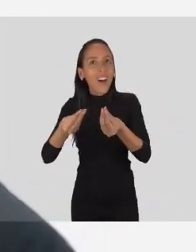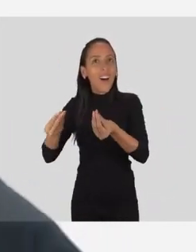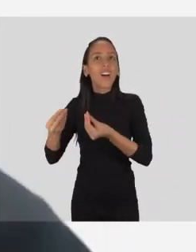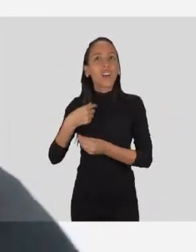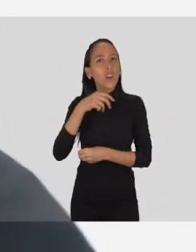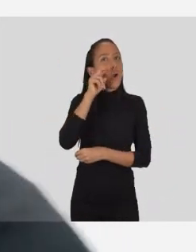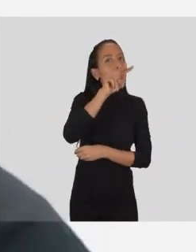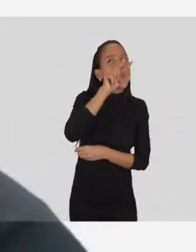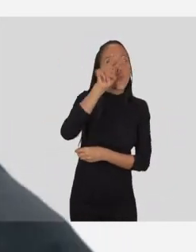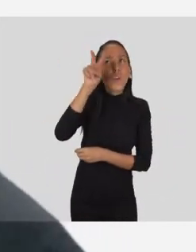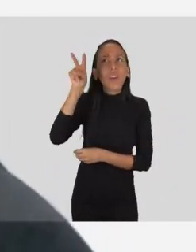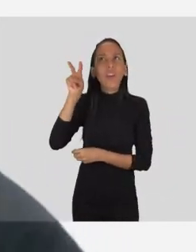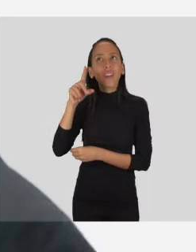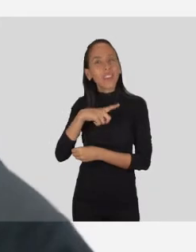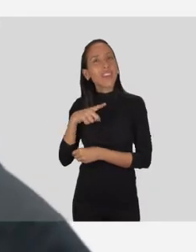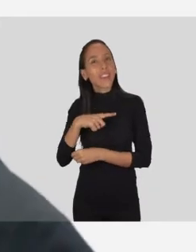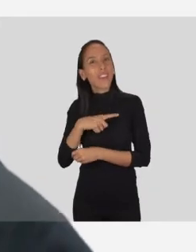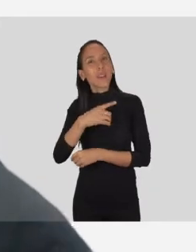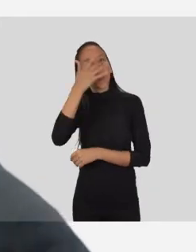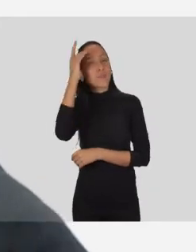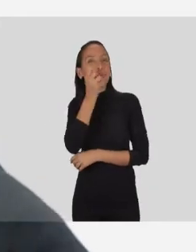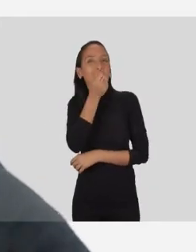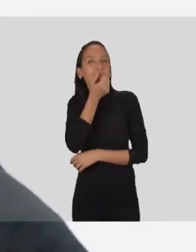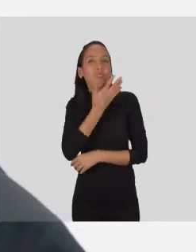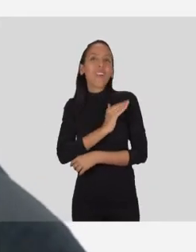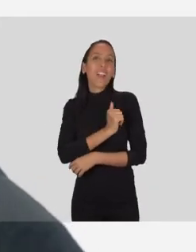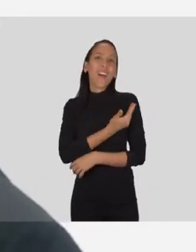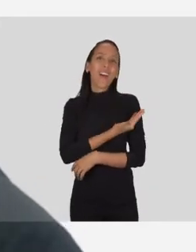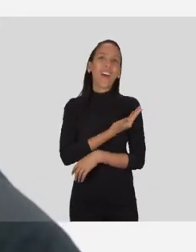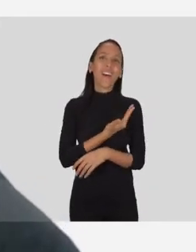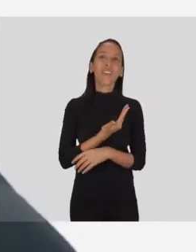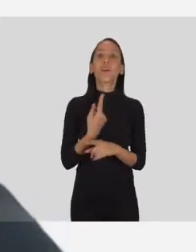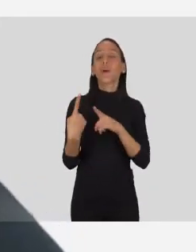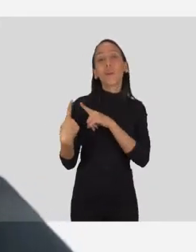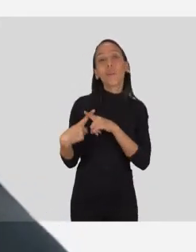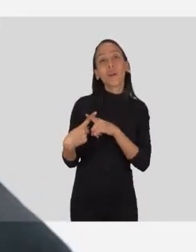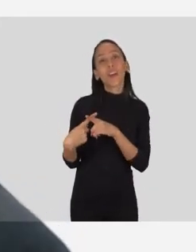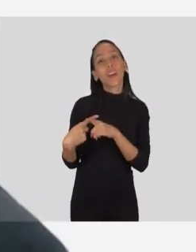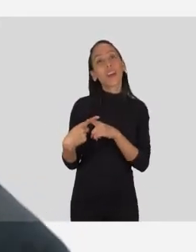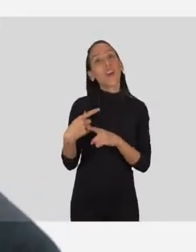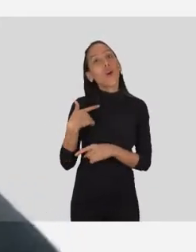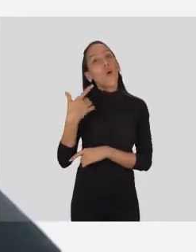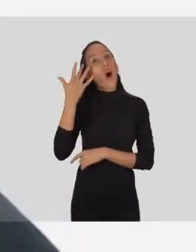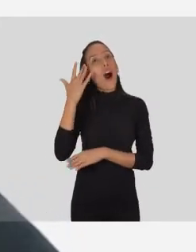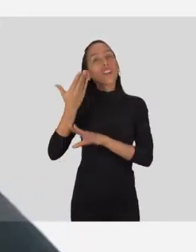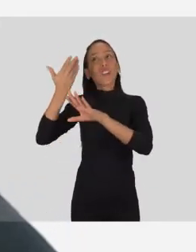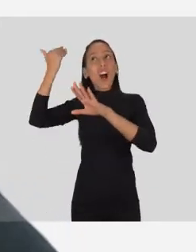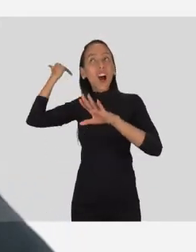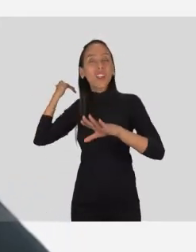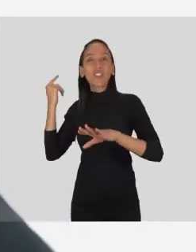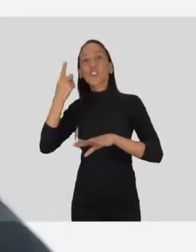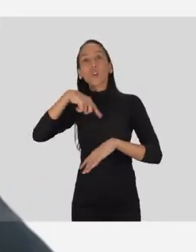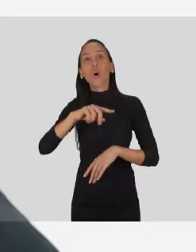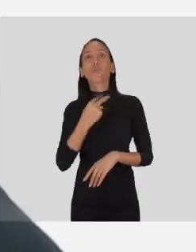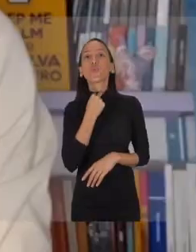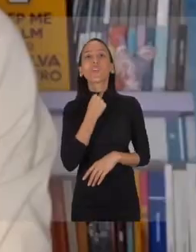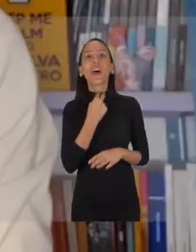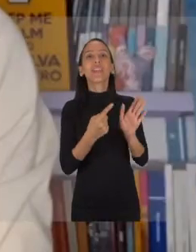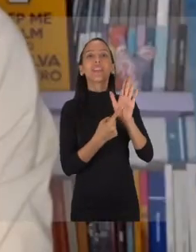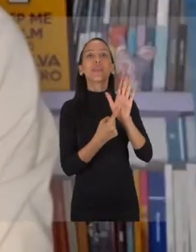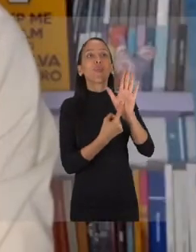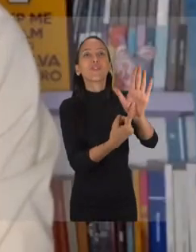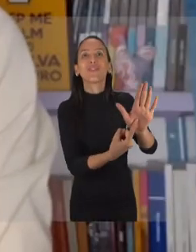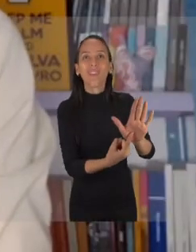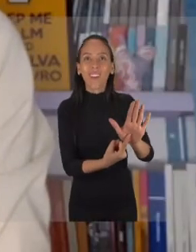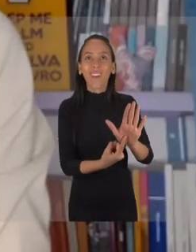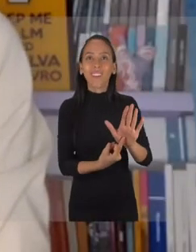eu vi realmente o lado bom das pessoas, porque eu acho que isso a gente acabava não tendo tempo para mostrar. Eu lembro quando eu